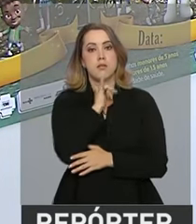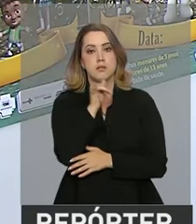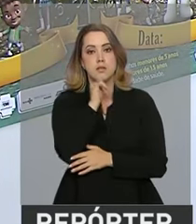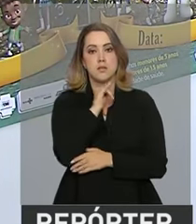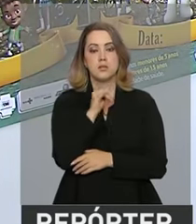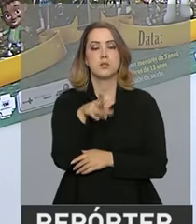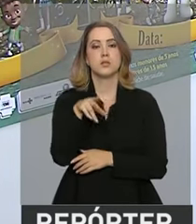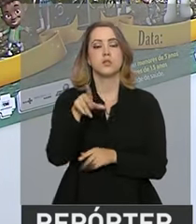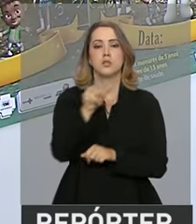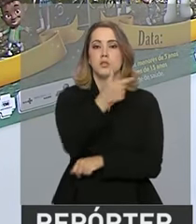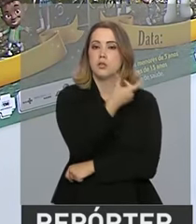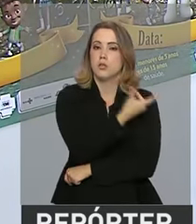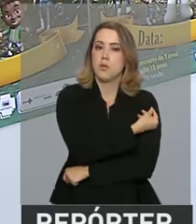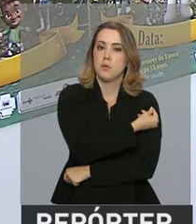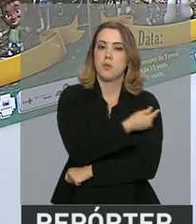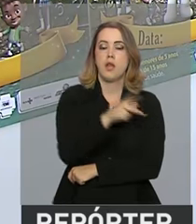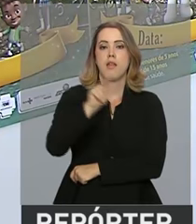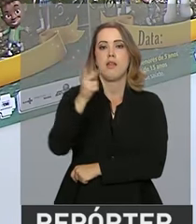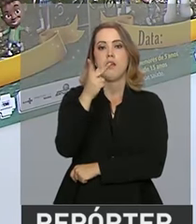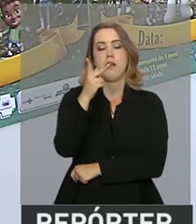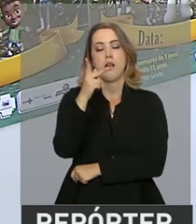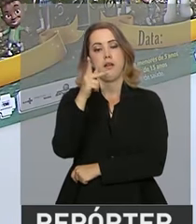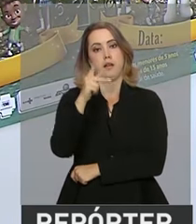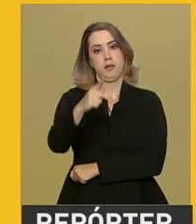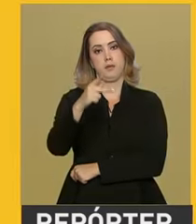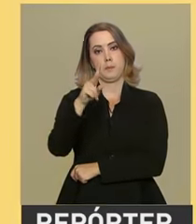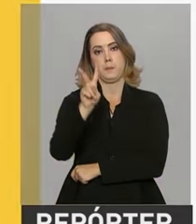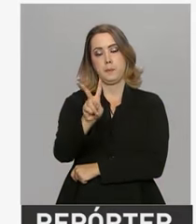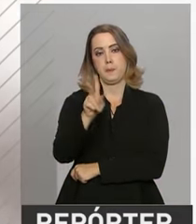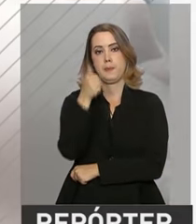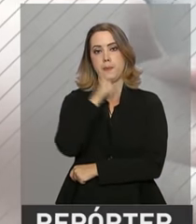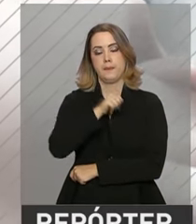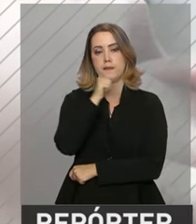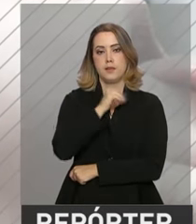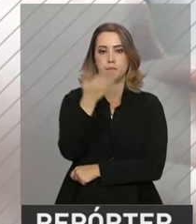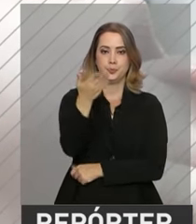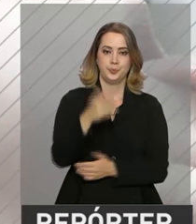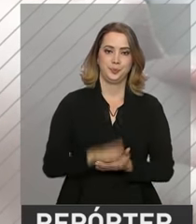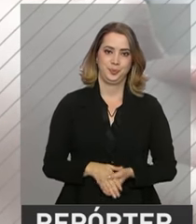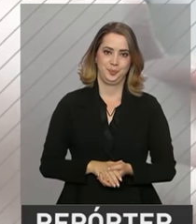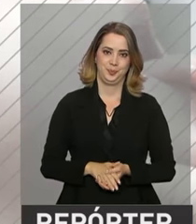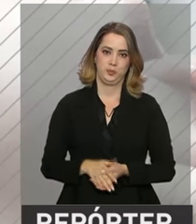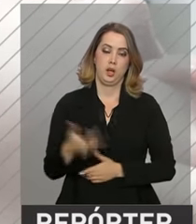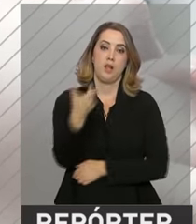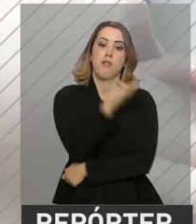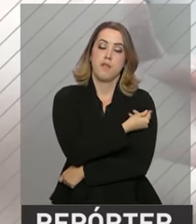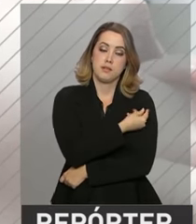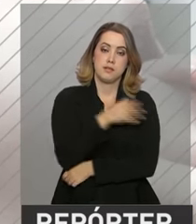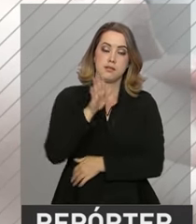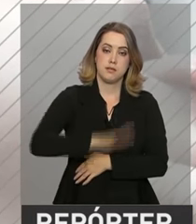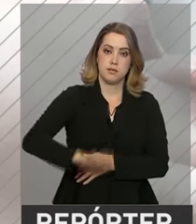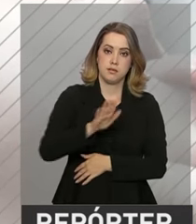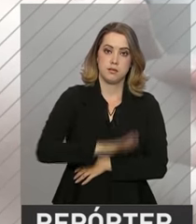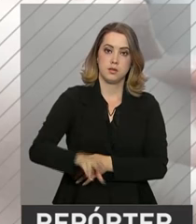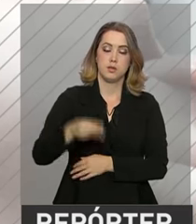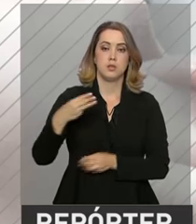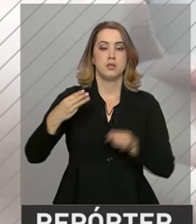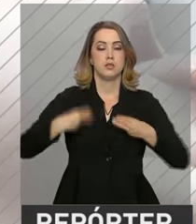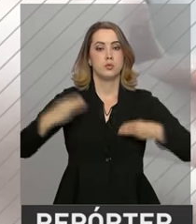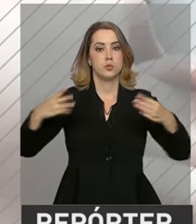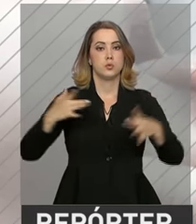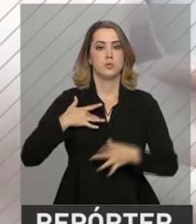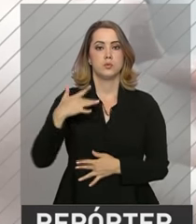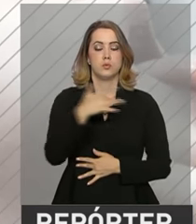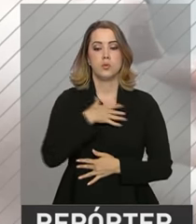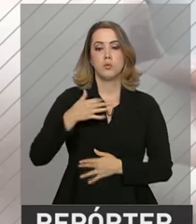exemplo, a imunização contra HPV para meninas. Para imunizar as crianças, o Ministério da Saúde enviou